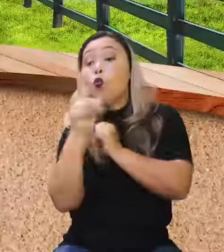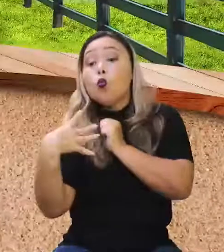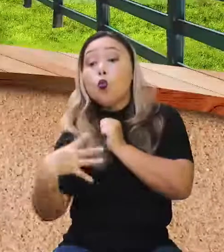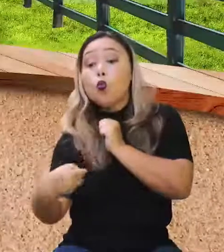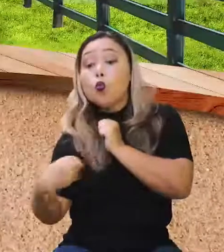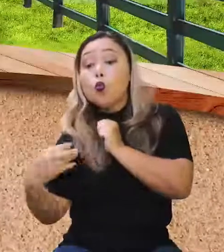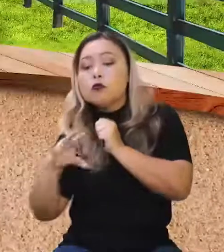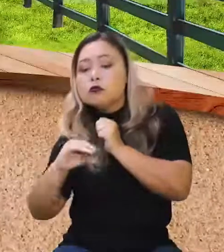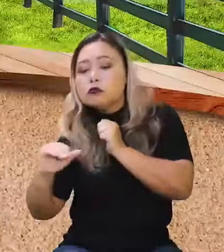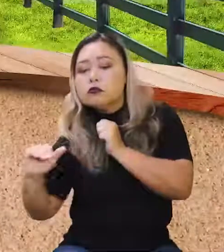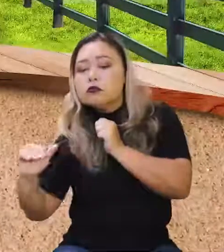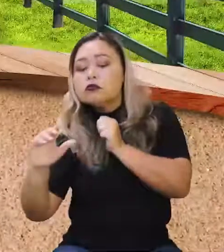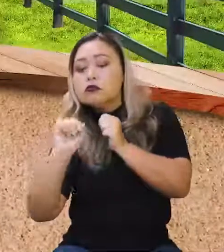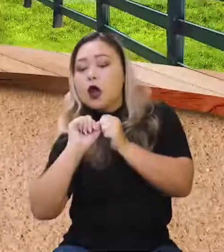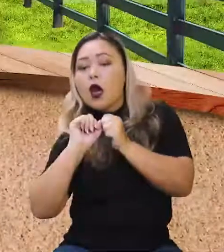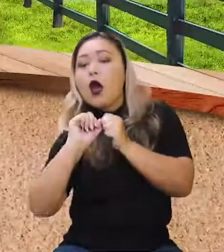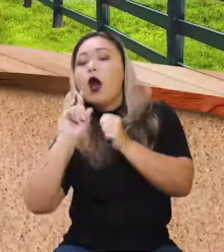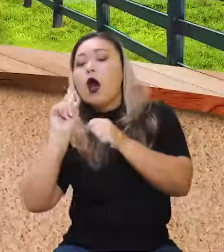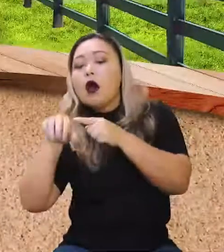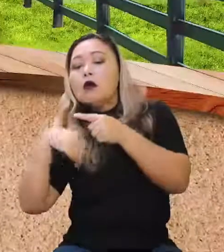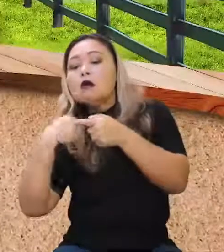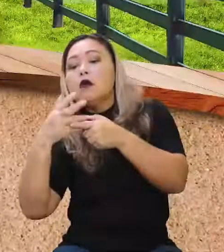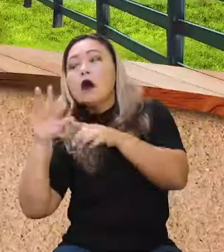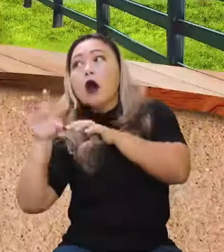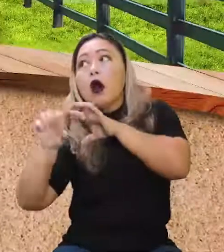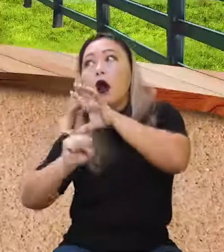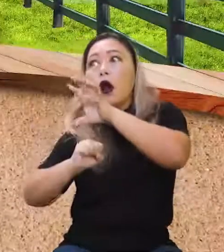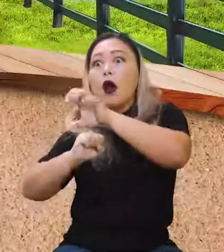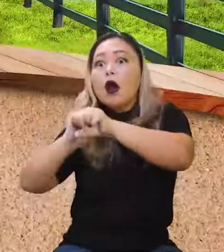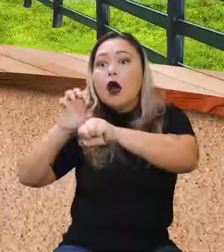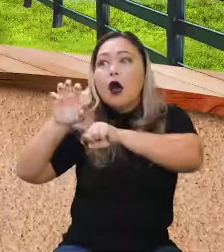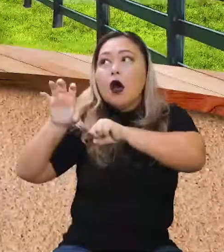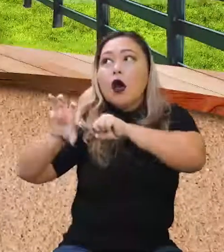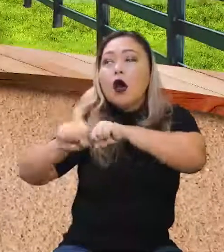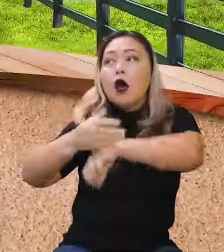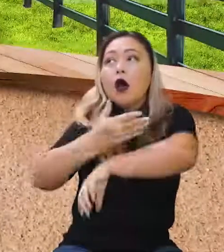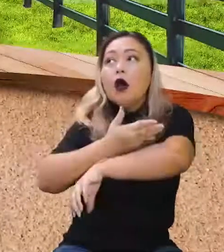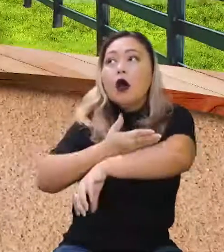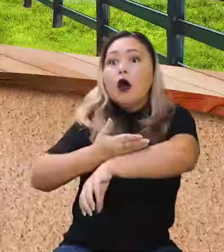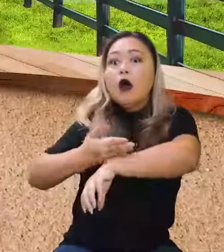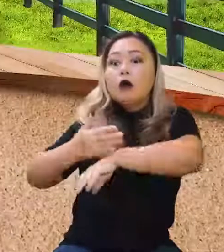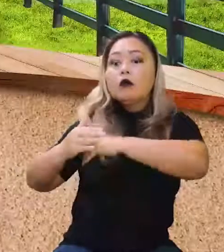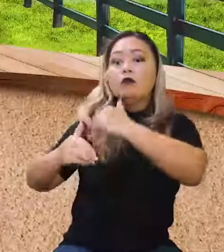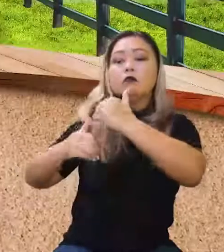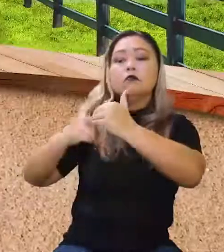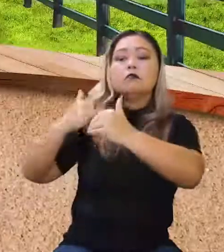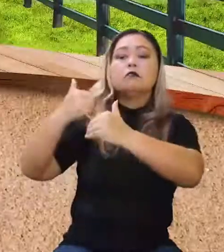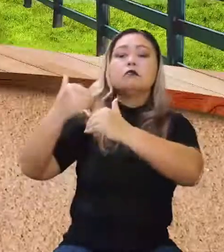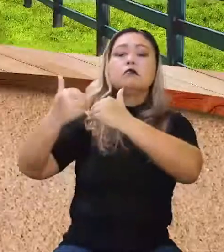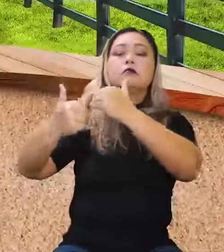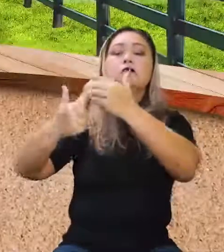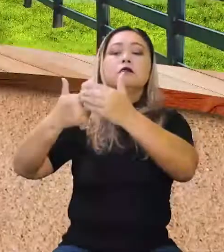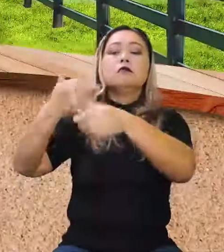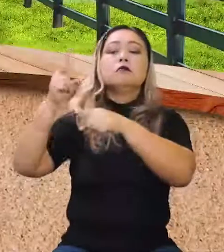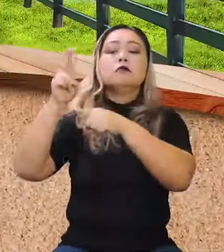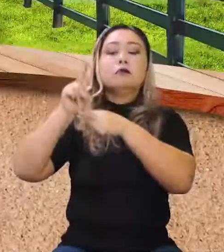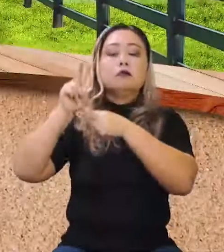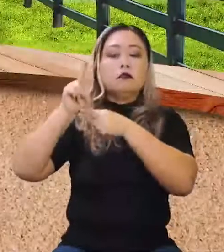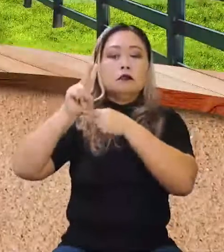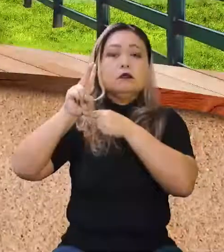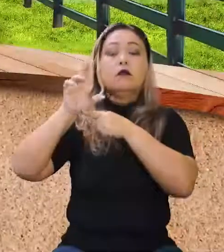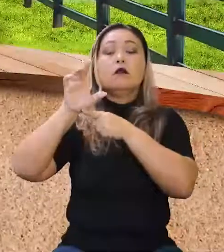vão adquirindo os hábitos que são passados pela população que já está em processo de criação. Então,